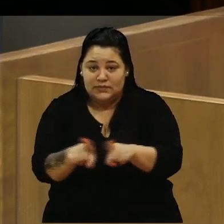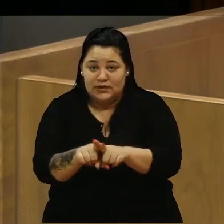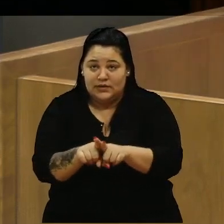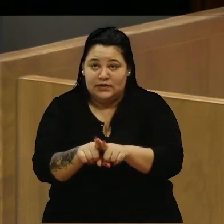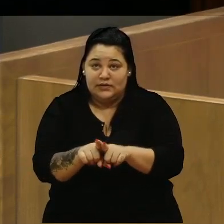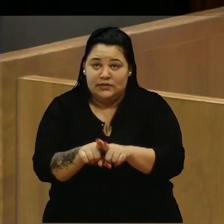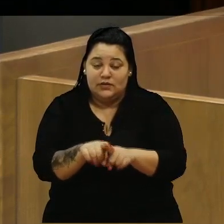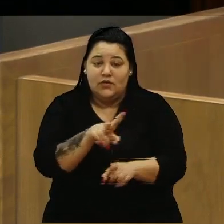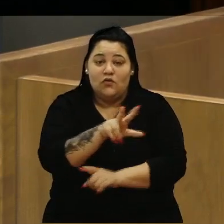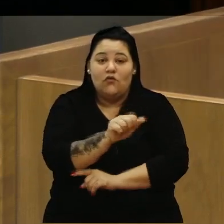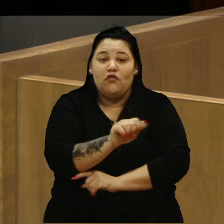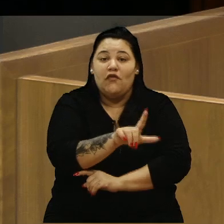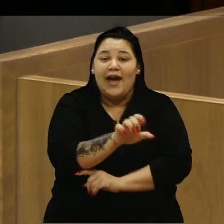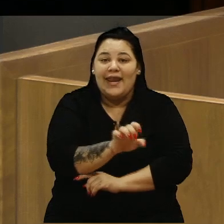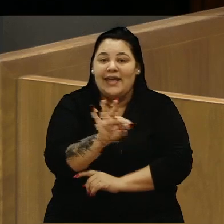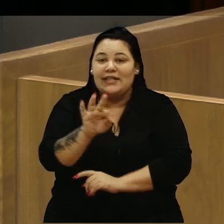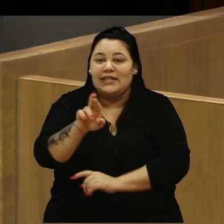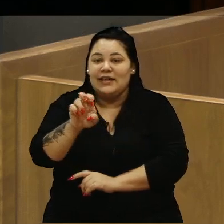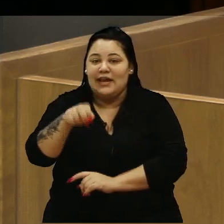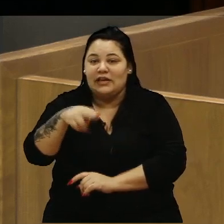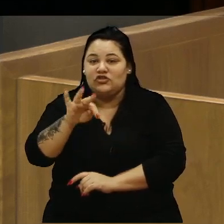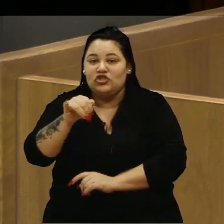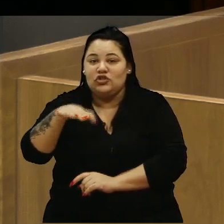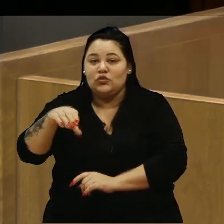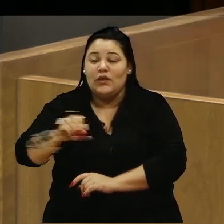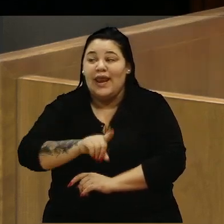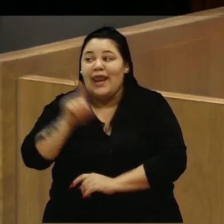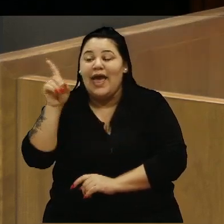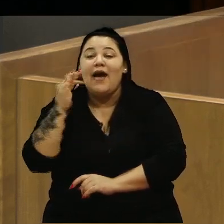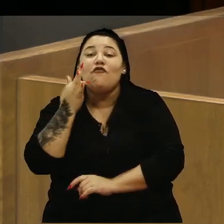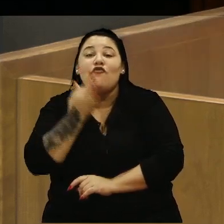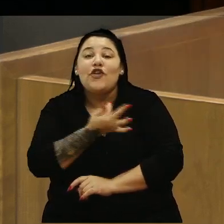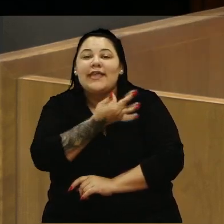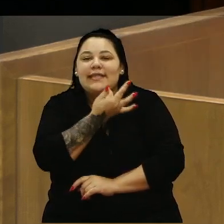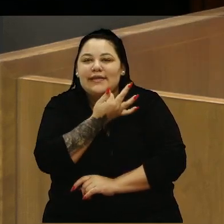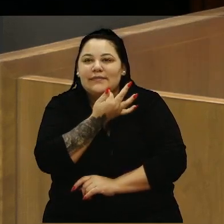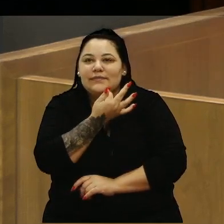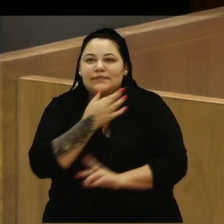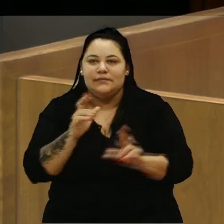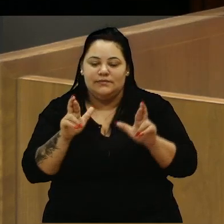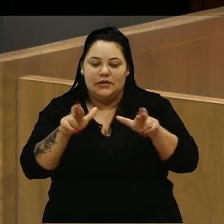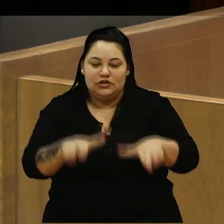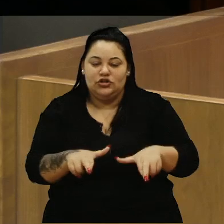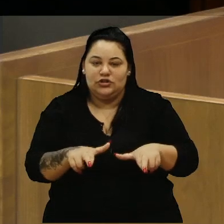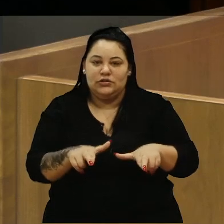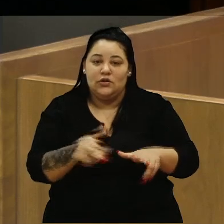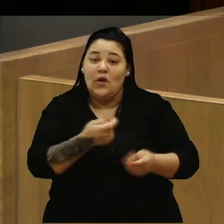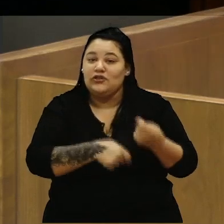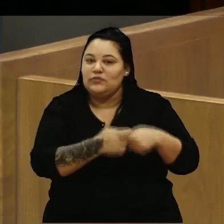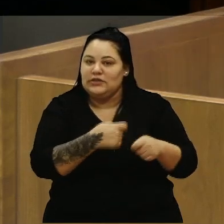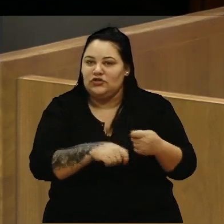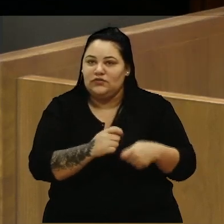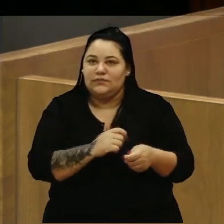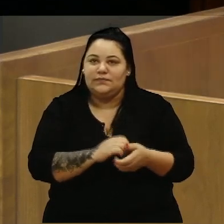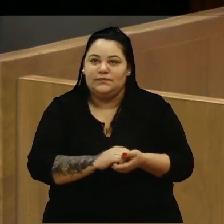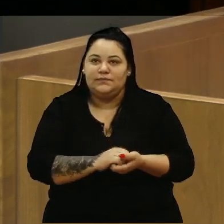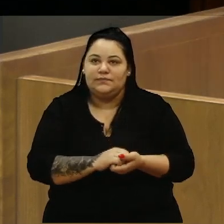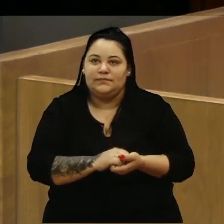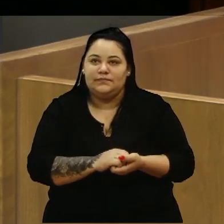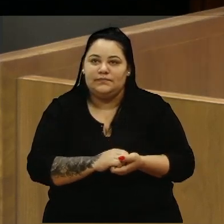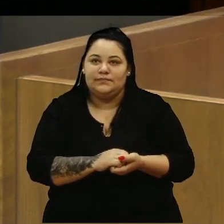Vale Trentino, que se localiza em Forqueta, uma região administrativa, e